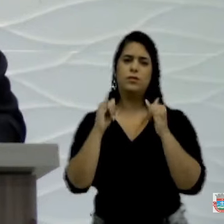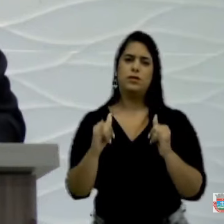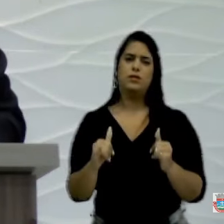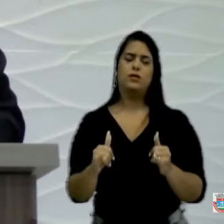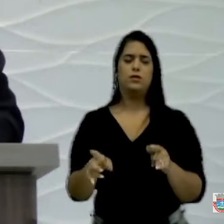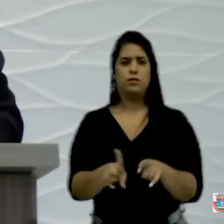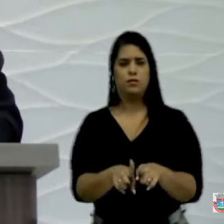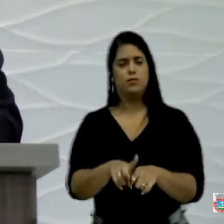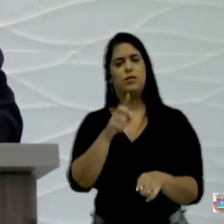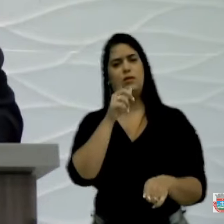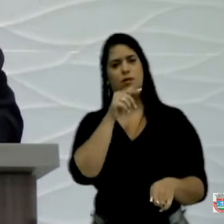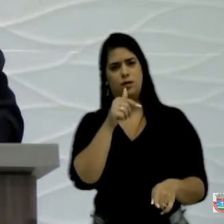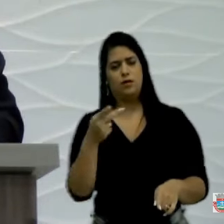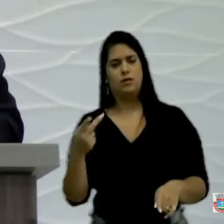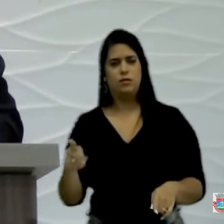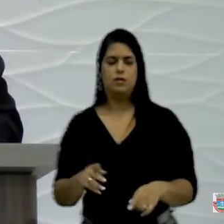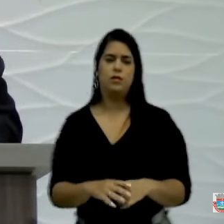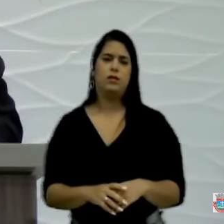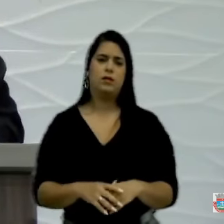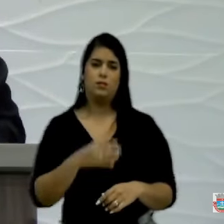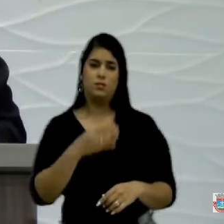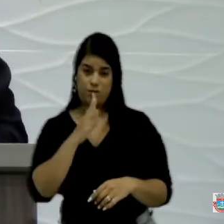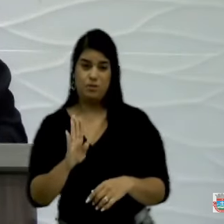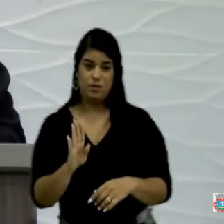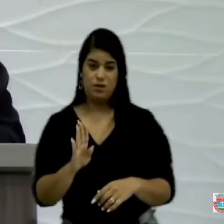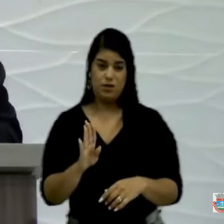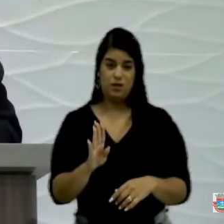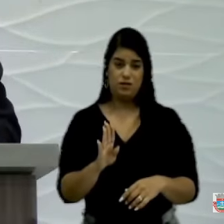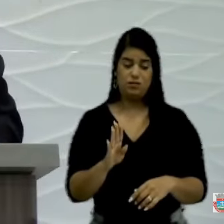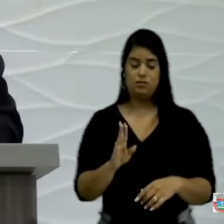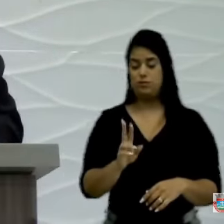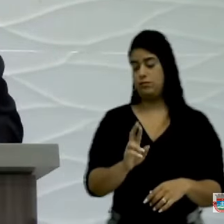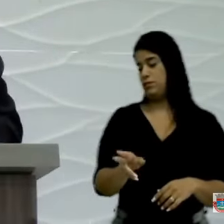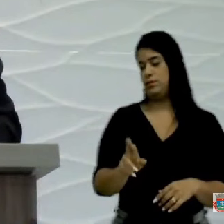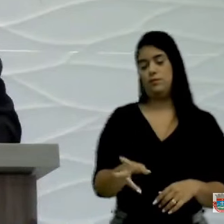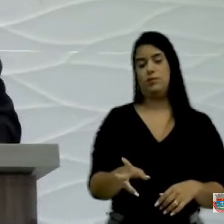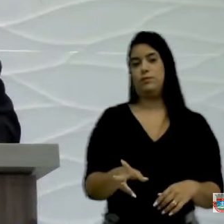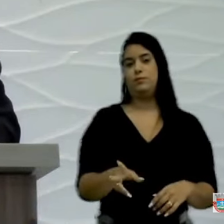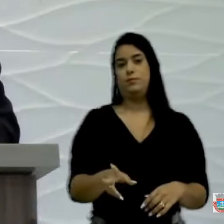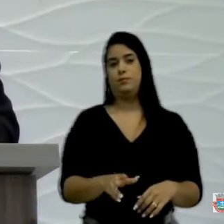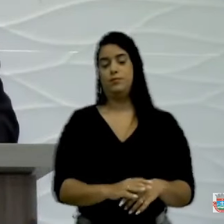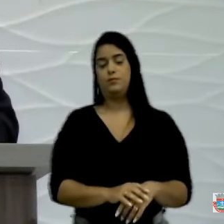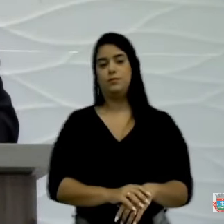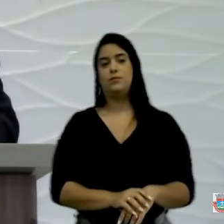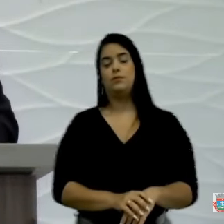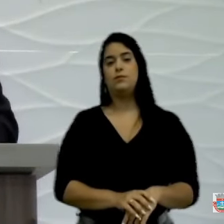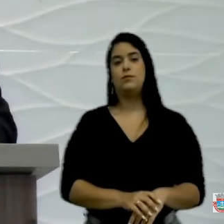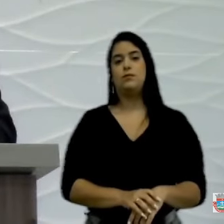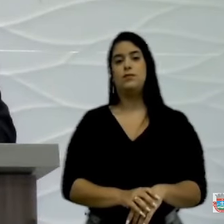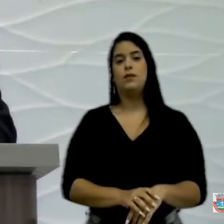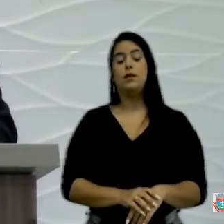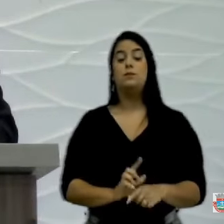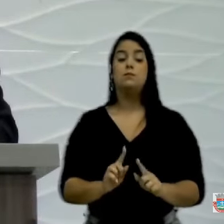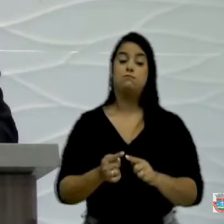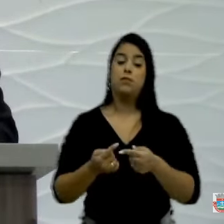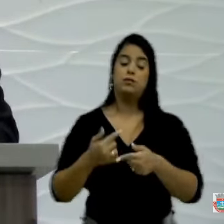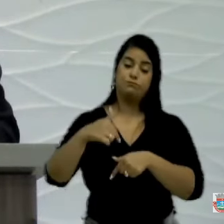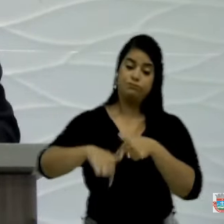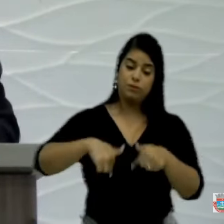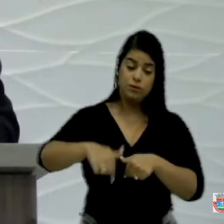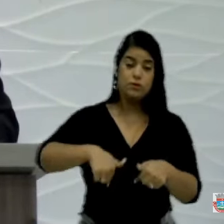água. Não estou prometendo, dizendo, vai ser feito. Não estou prometendo aqui dizer isso. Nós estamos lutando, estamos